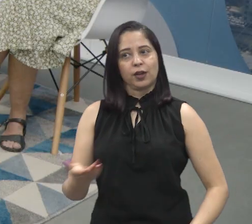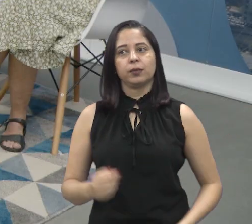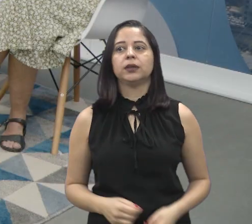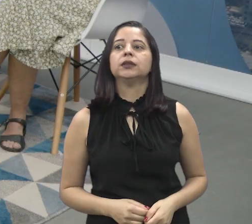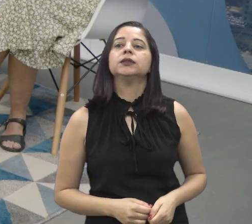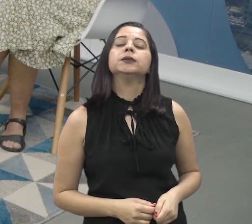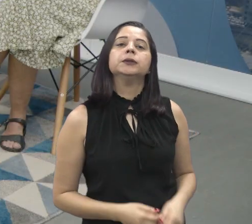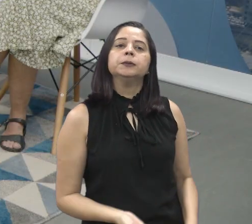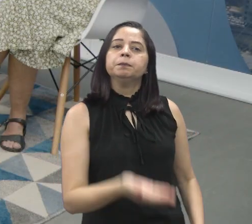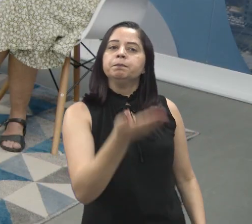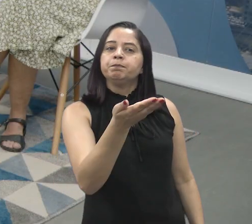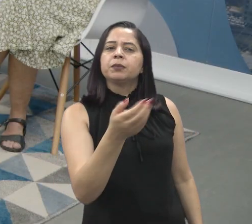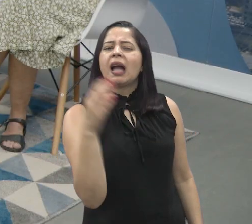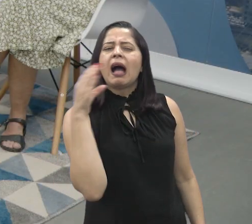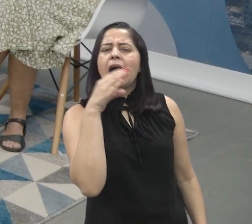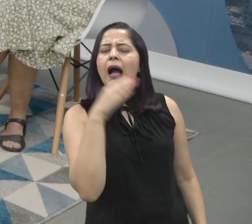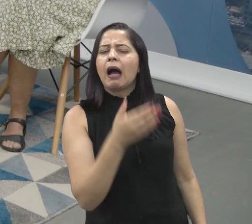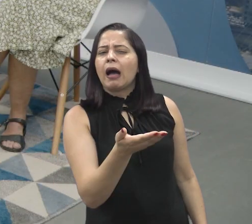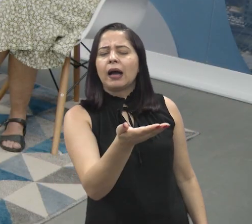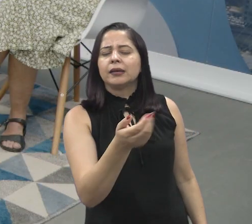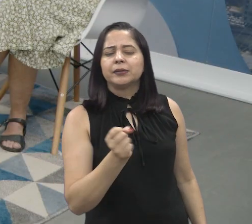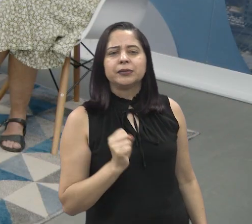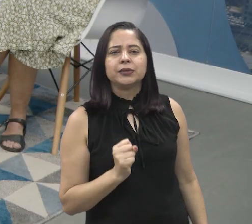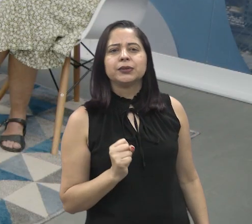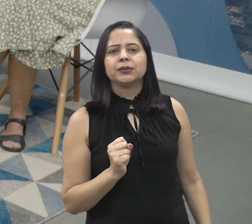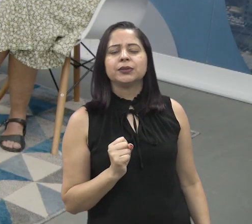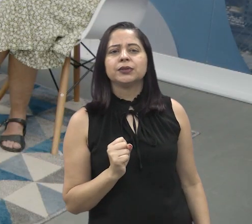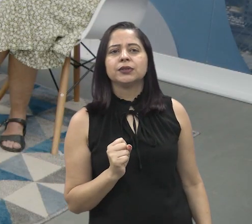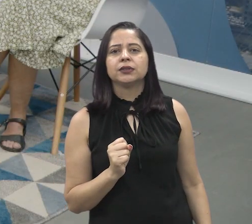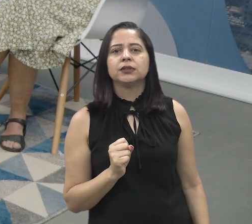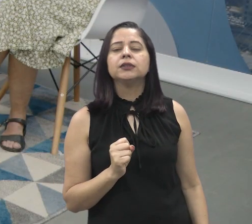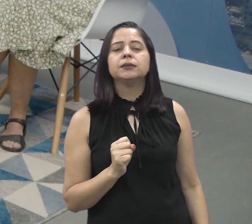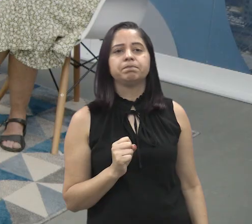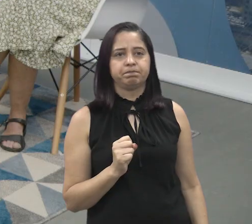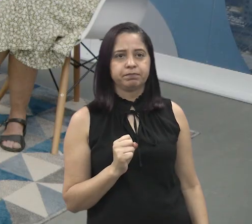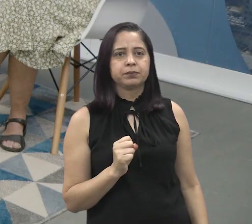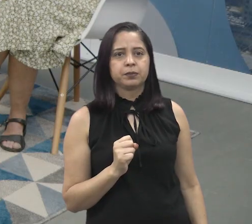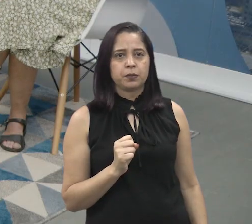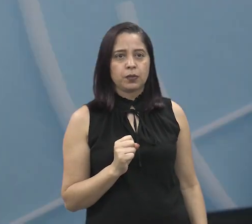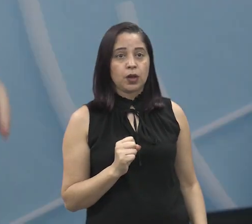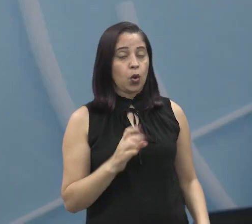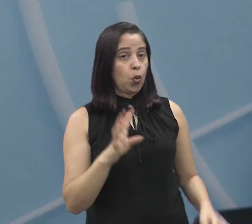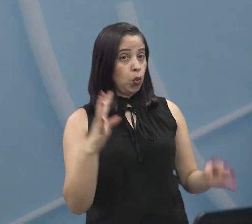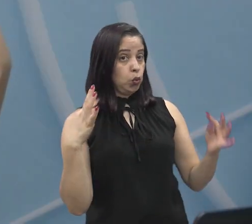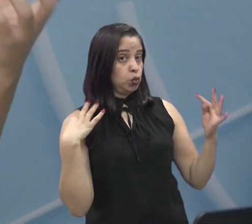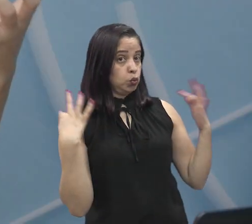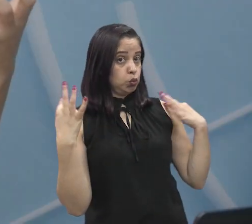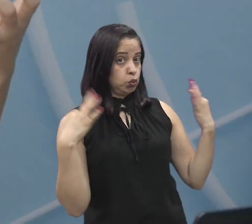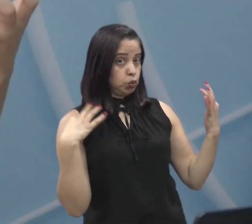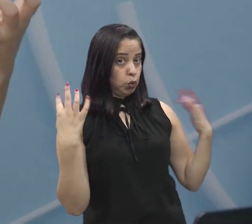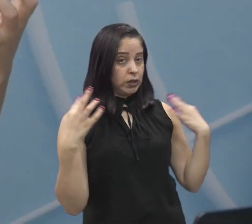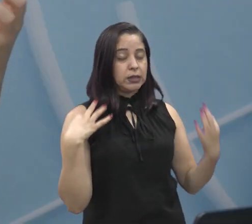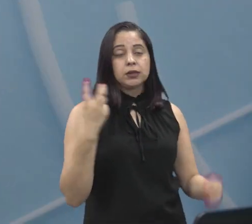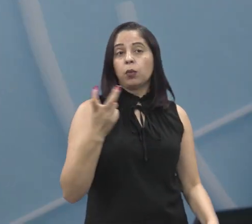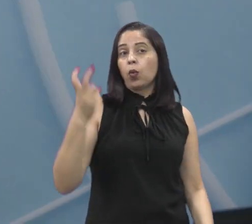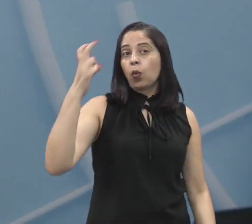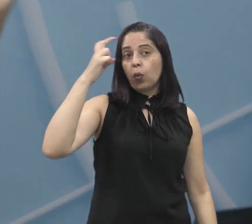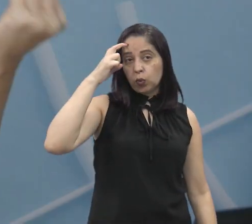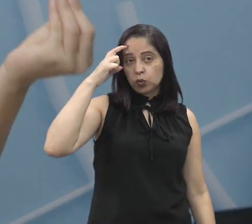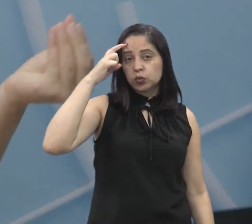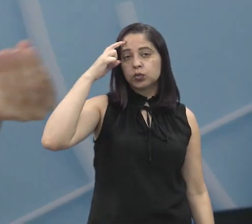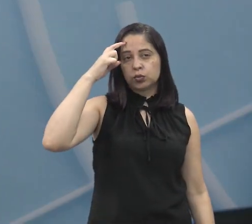seu bem-estar. São muitas coisas a se pensar, né? Aline, rapidamente, antes da gente ir para o intervalo, e fora que, né,